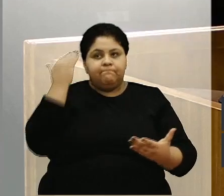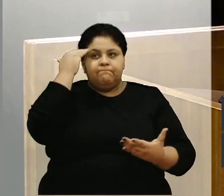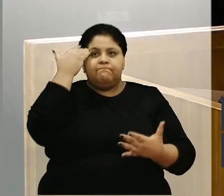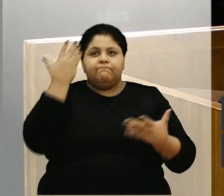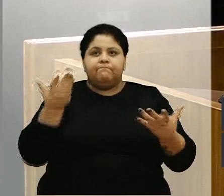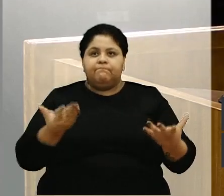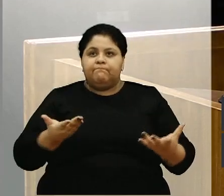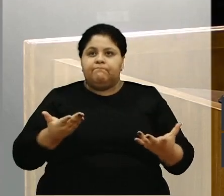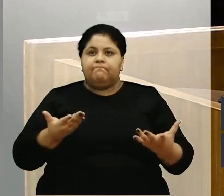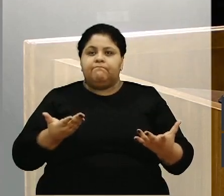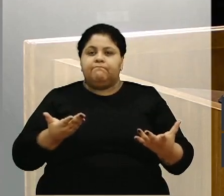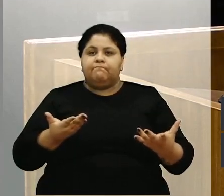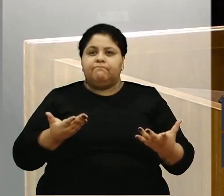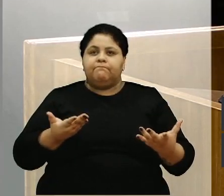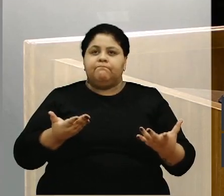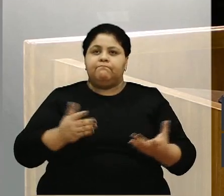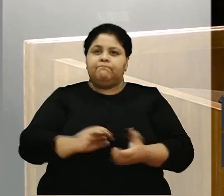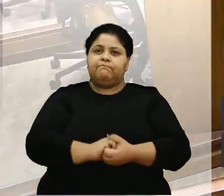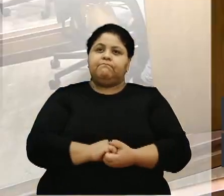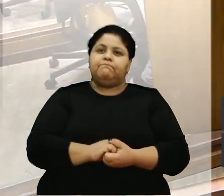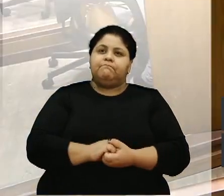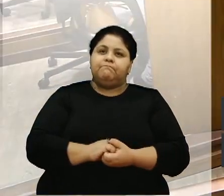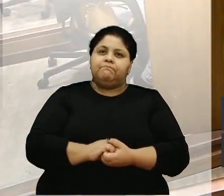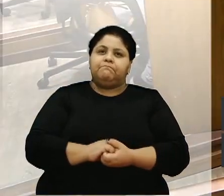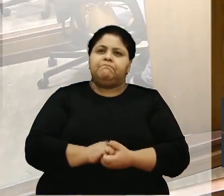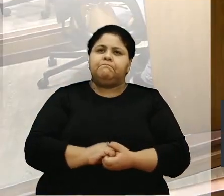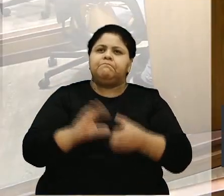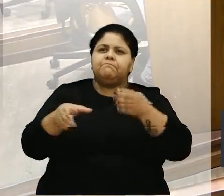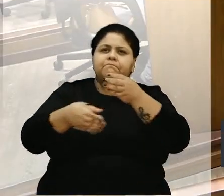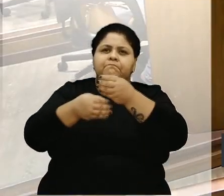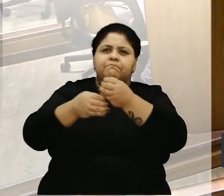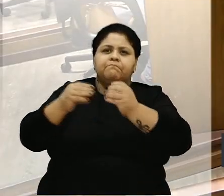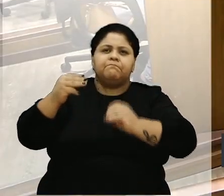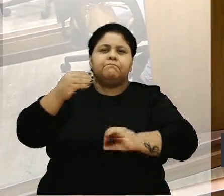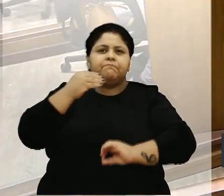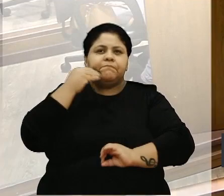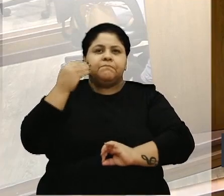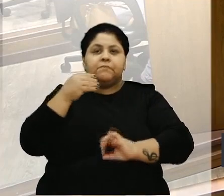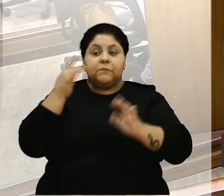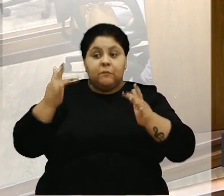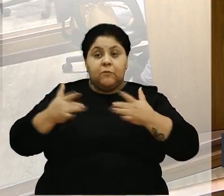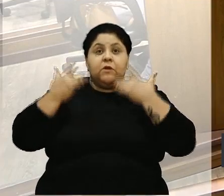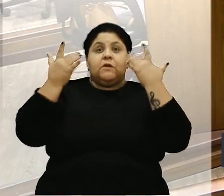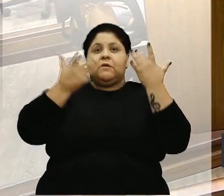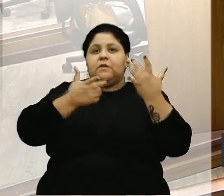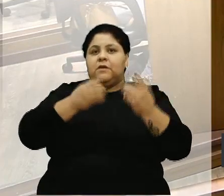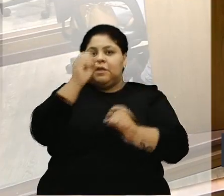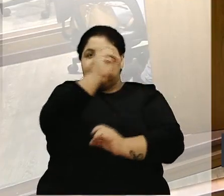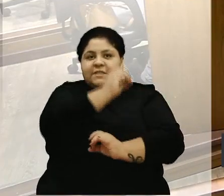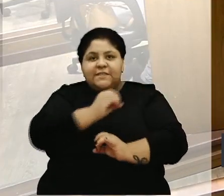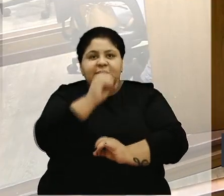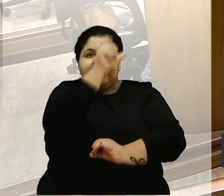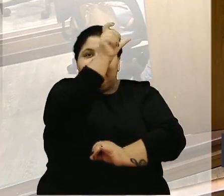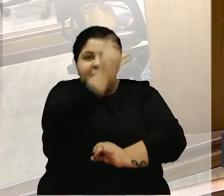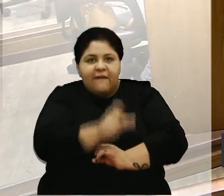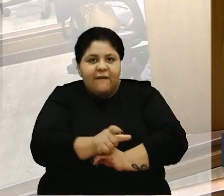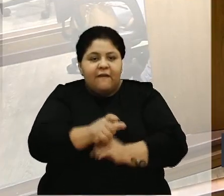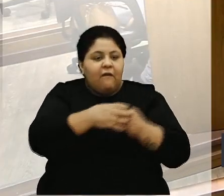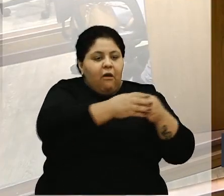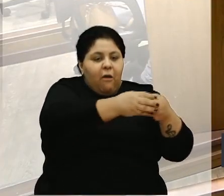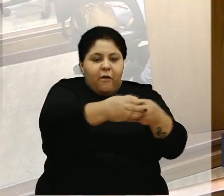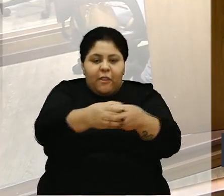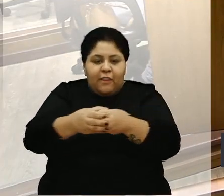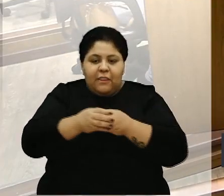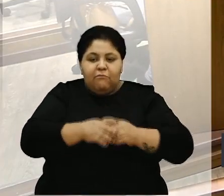me pediu a parte primeiro, vereador? Vereador, para surpresa de 0 pessoas, a mesma turma da